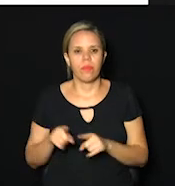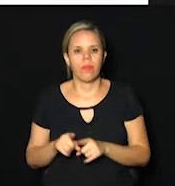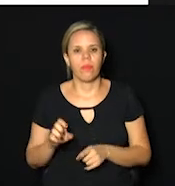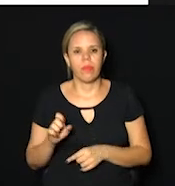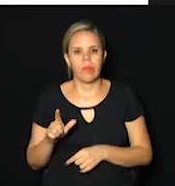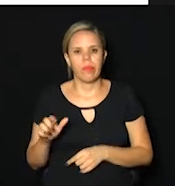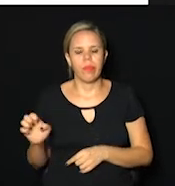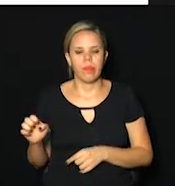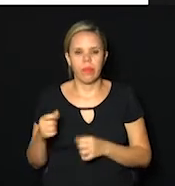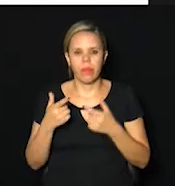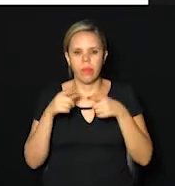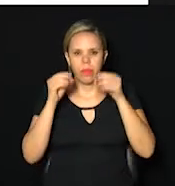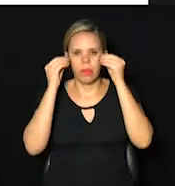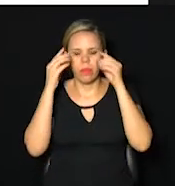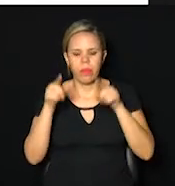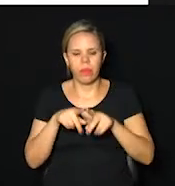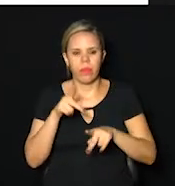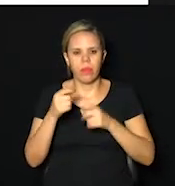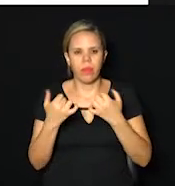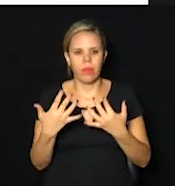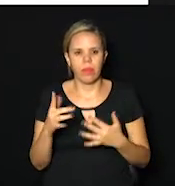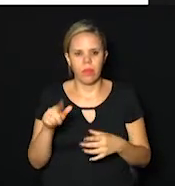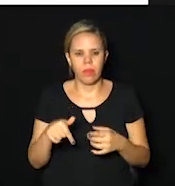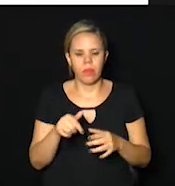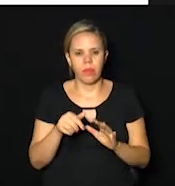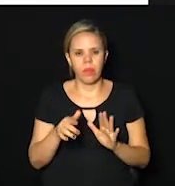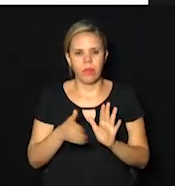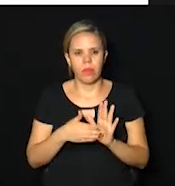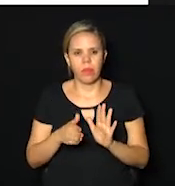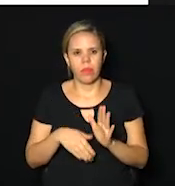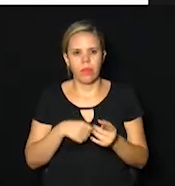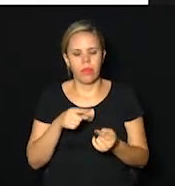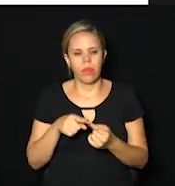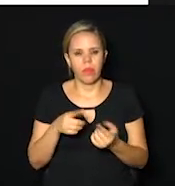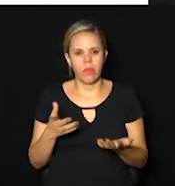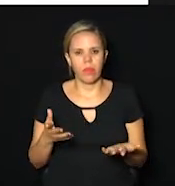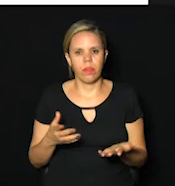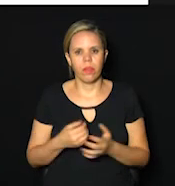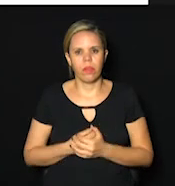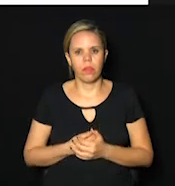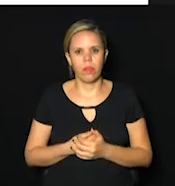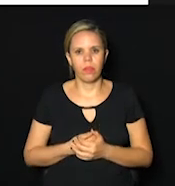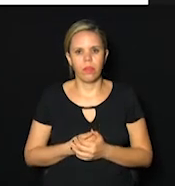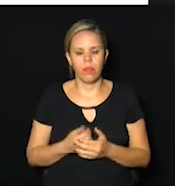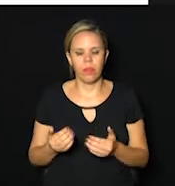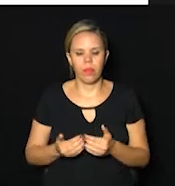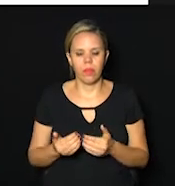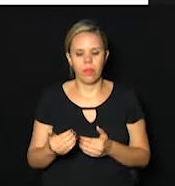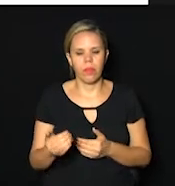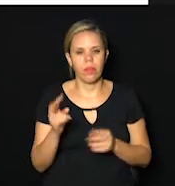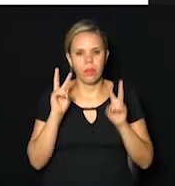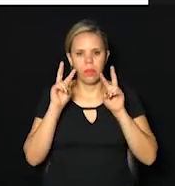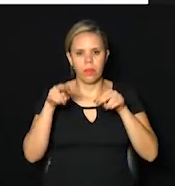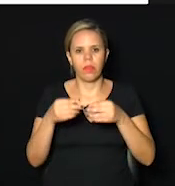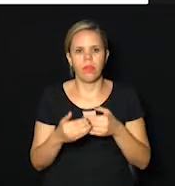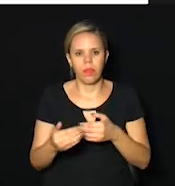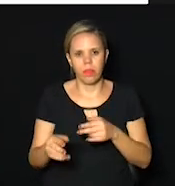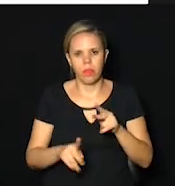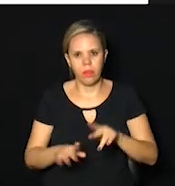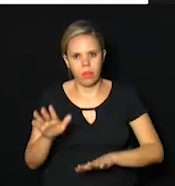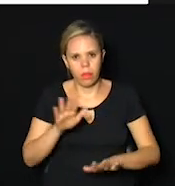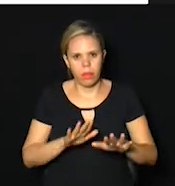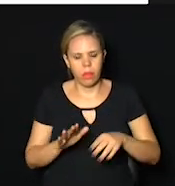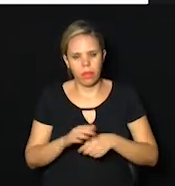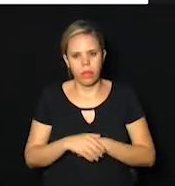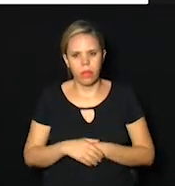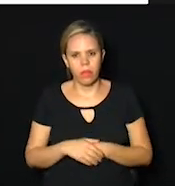linguagem do público-alvo, isso é marketing? Não é falar a linguagem é falar a partir da visão do. Cuidado, Elide.